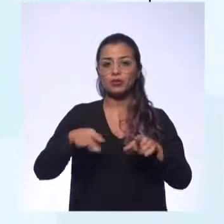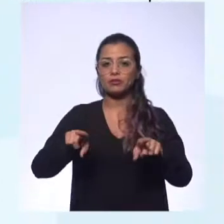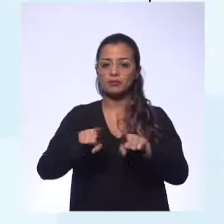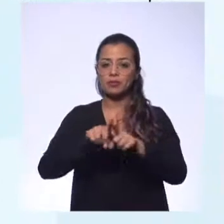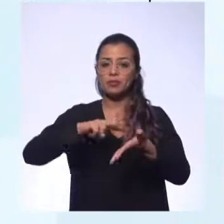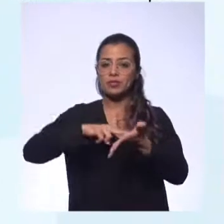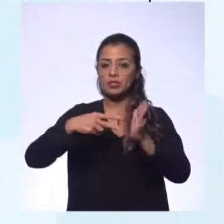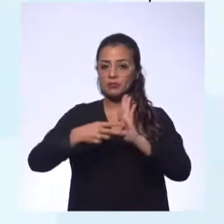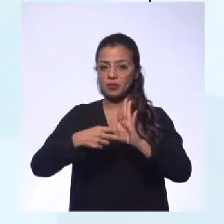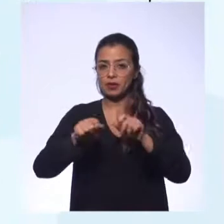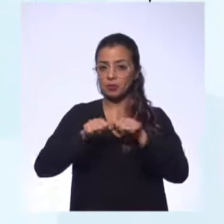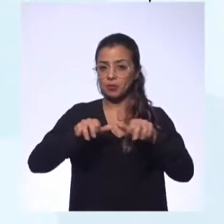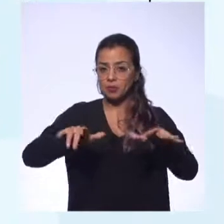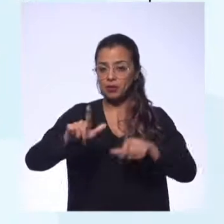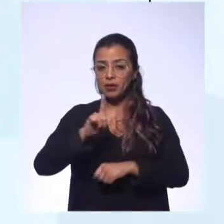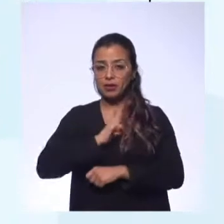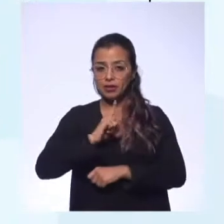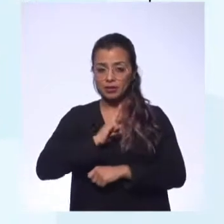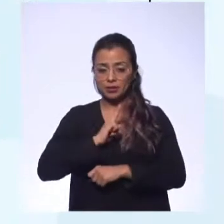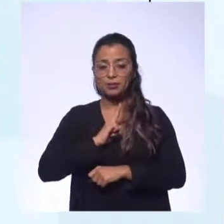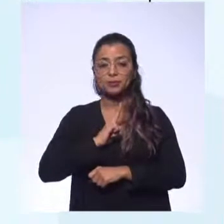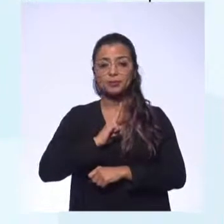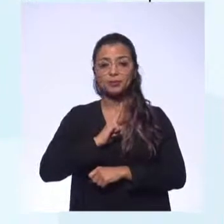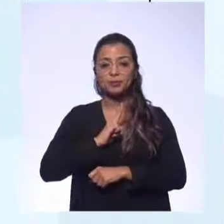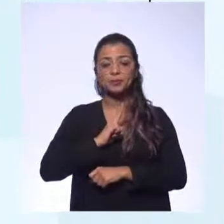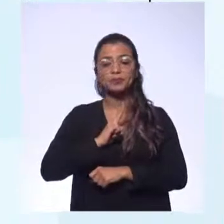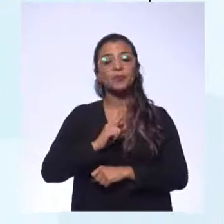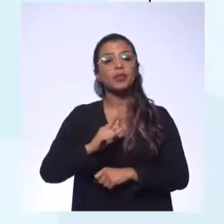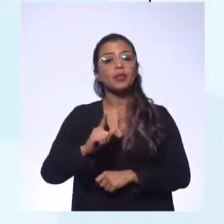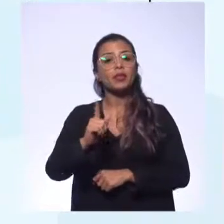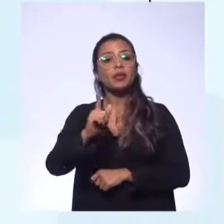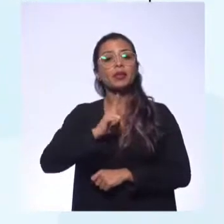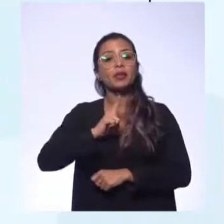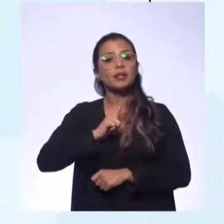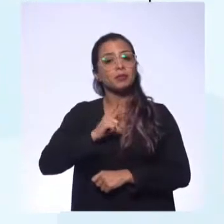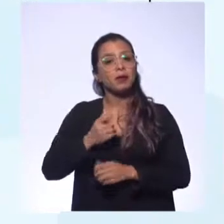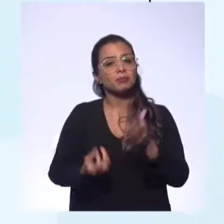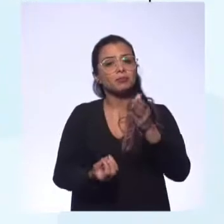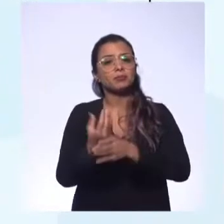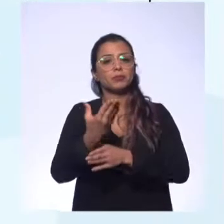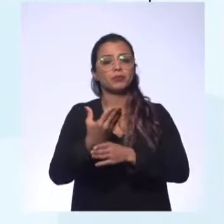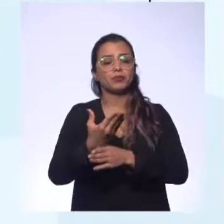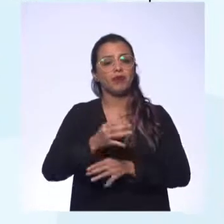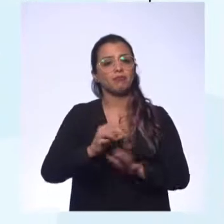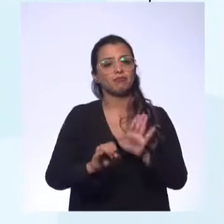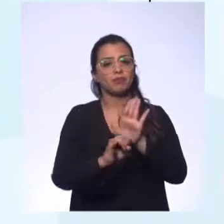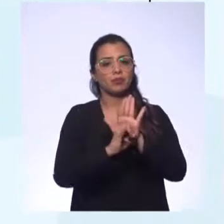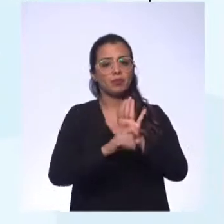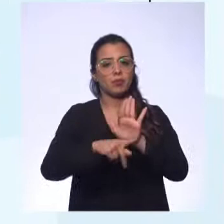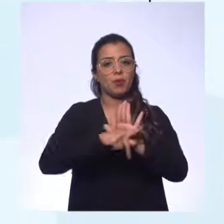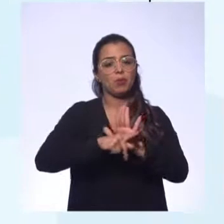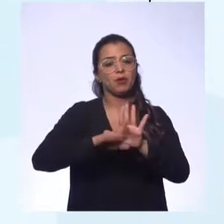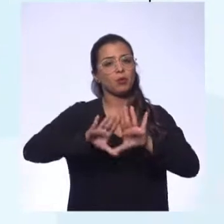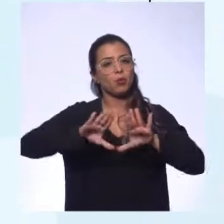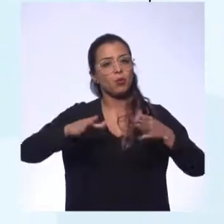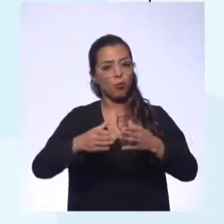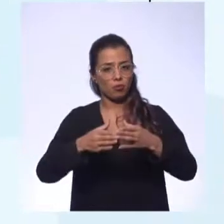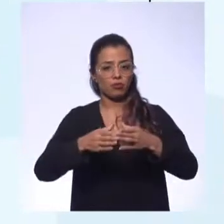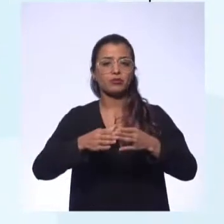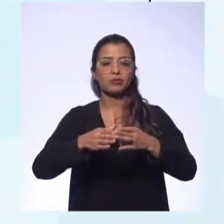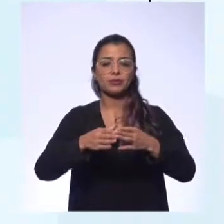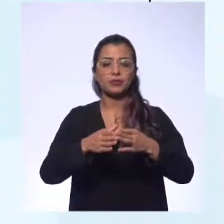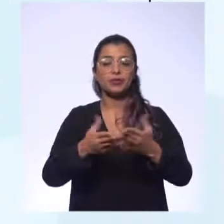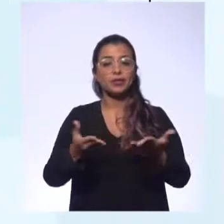significados compartilhados entre seus membros leva ao surgimento da identidade coletiva. Cabe salientar que